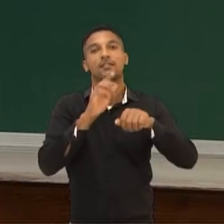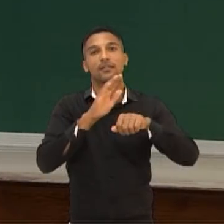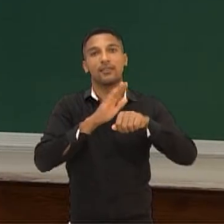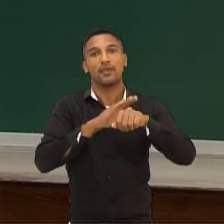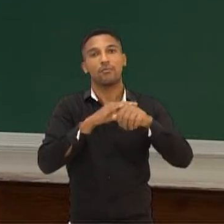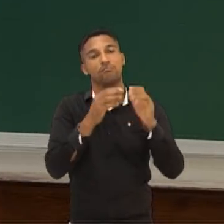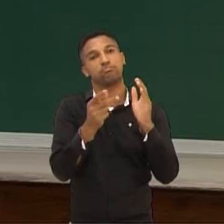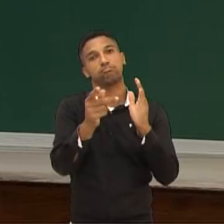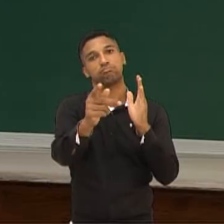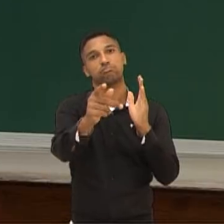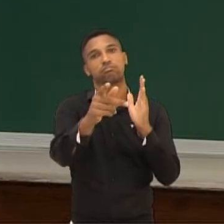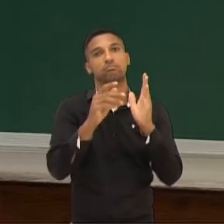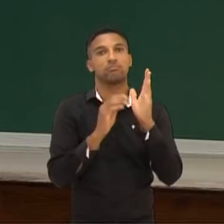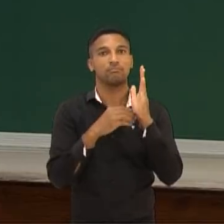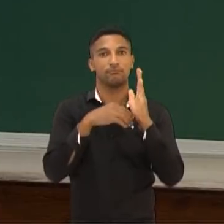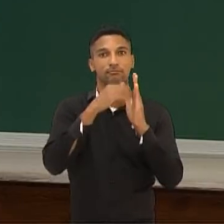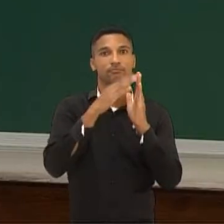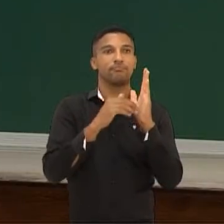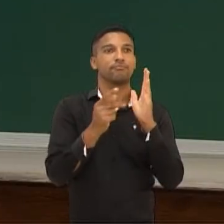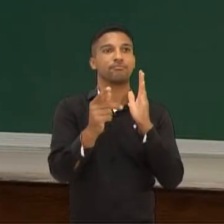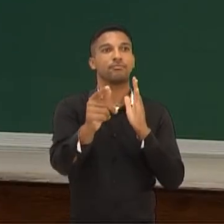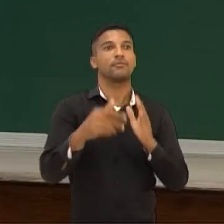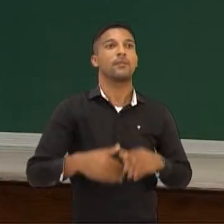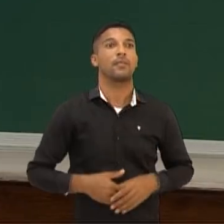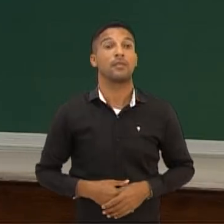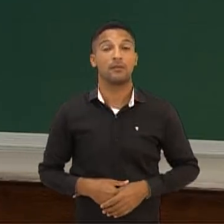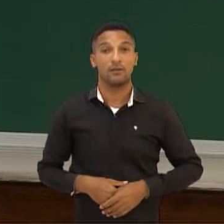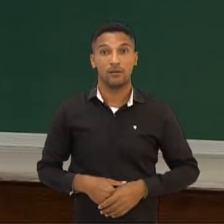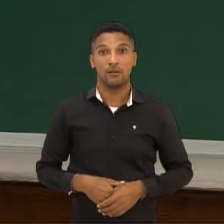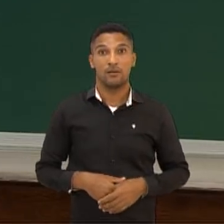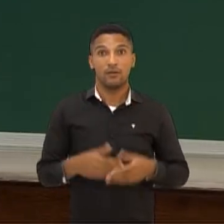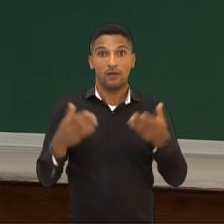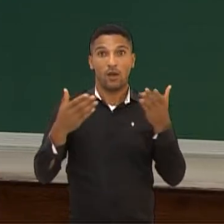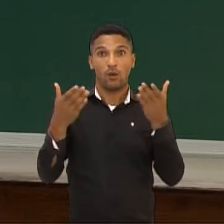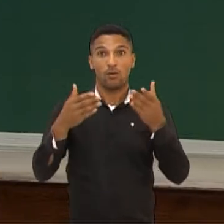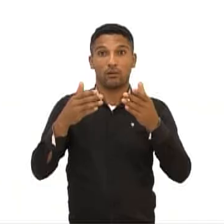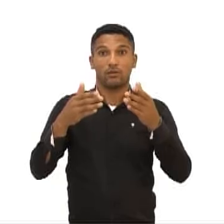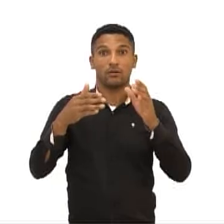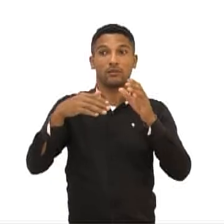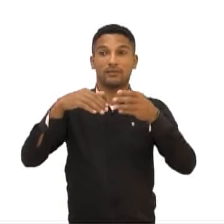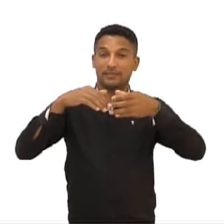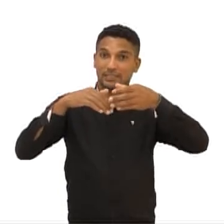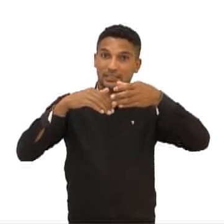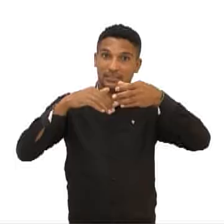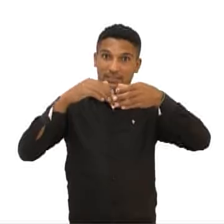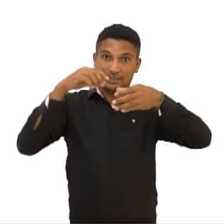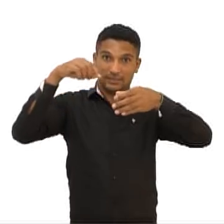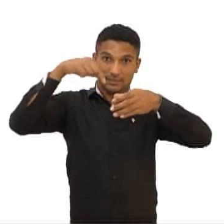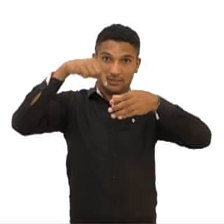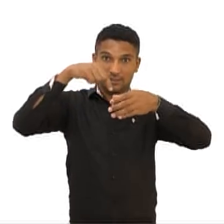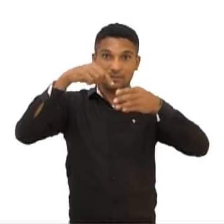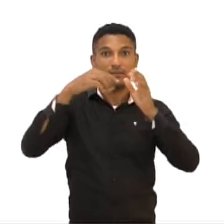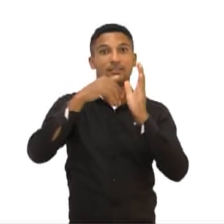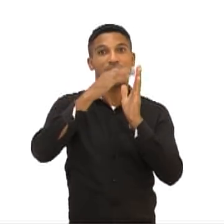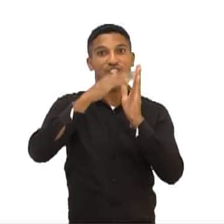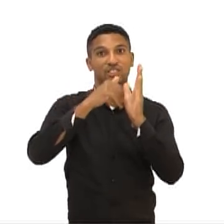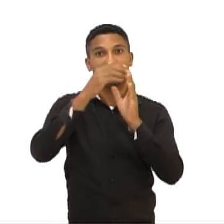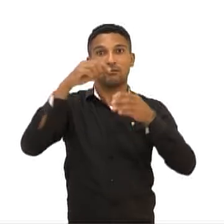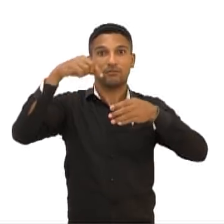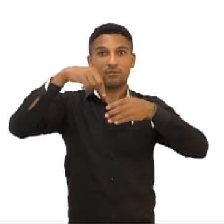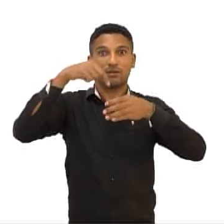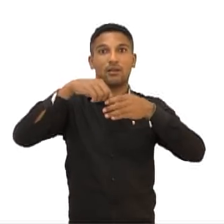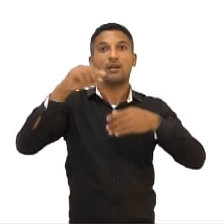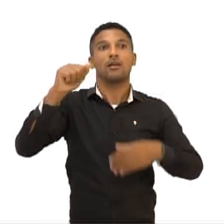Tinta aquarela, né? Então o que a gente utiliza aí para fazer uma tinta aquarela? A gente pode usar para fazer uma tinta aquarela em